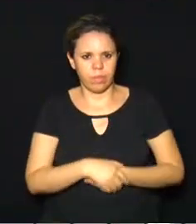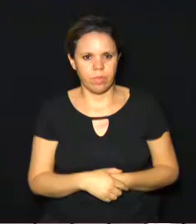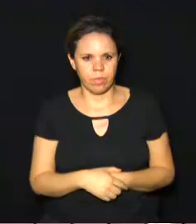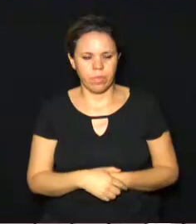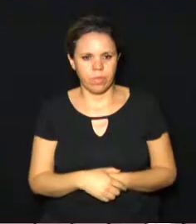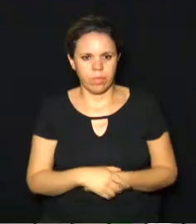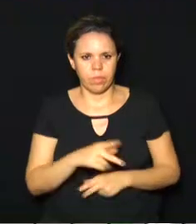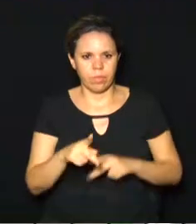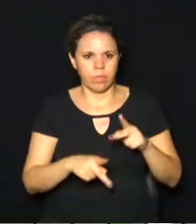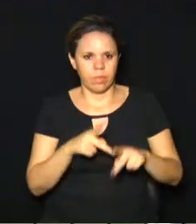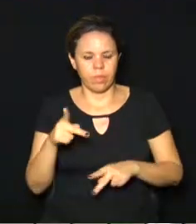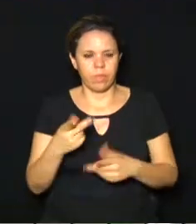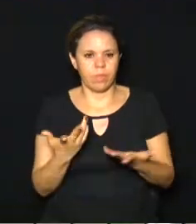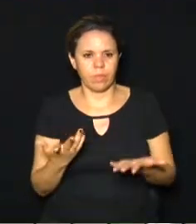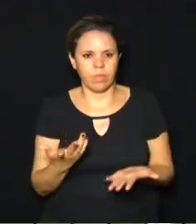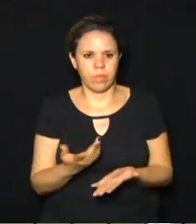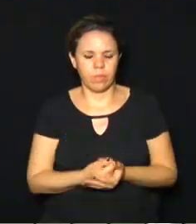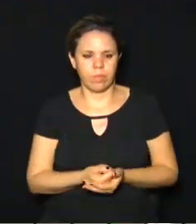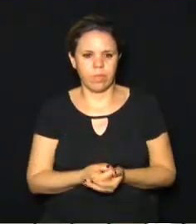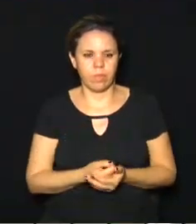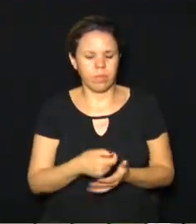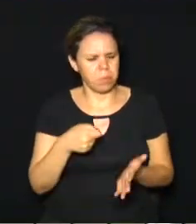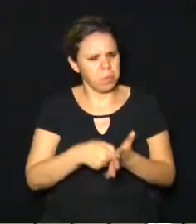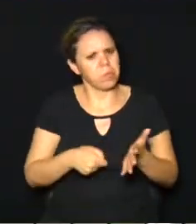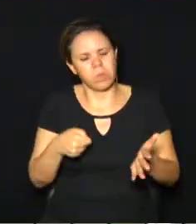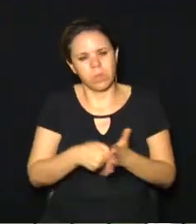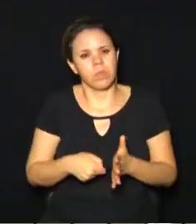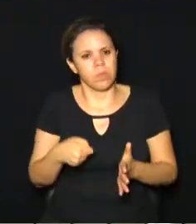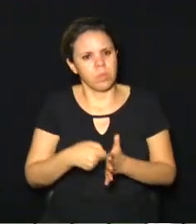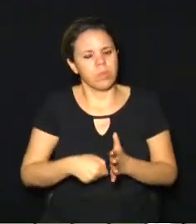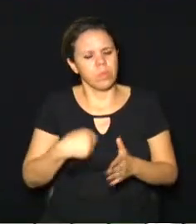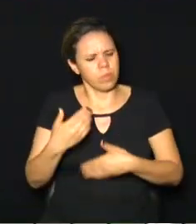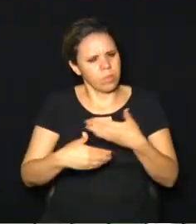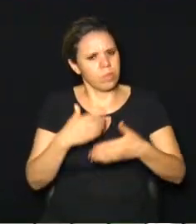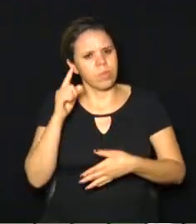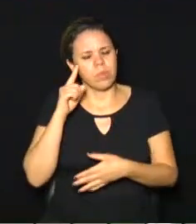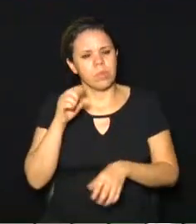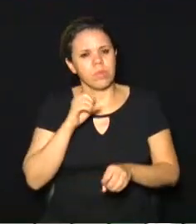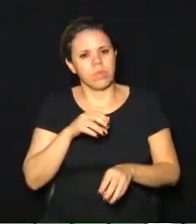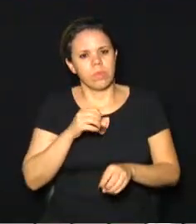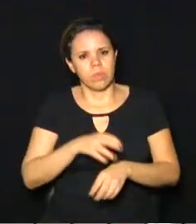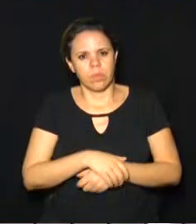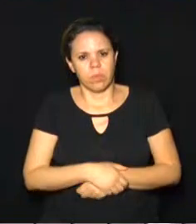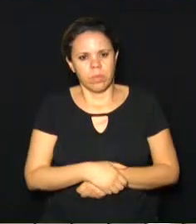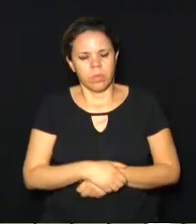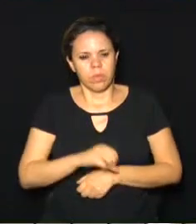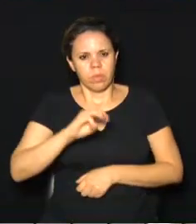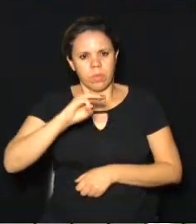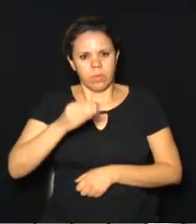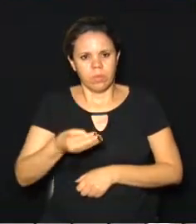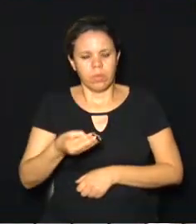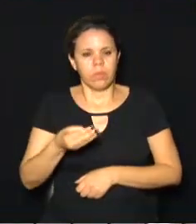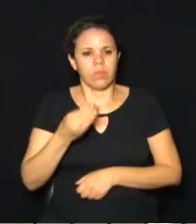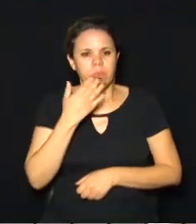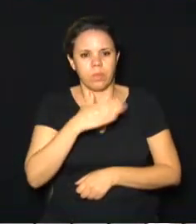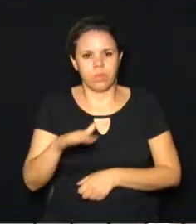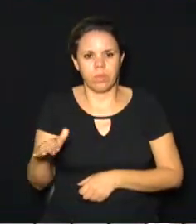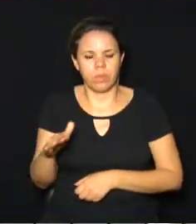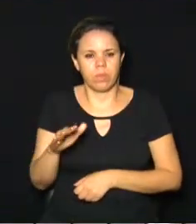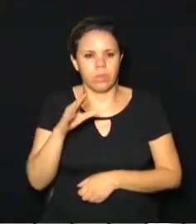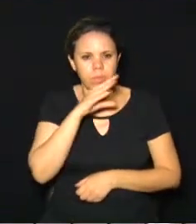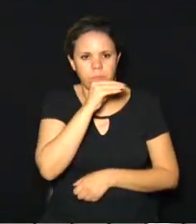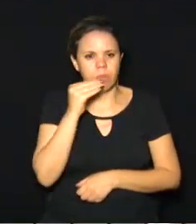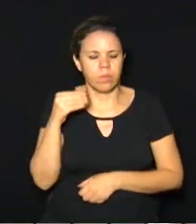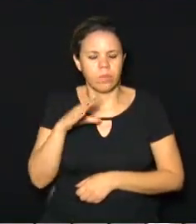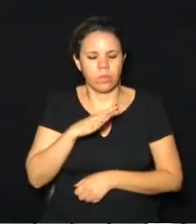que são pessoas abnegadas, que se dedicam no seu dia a dia à educação de milhares de crianças e de adolescentes